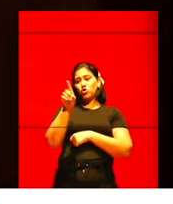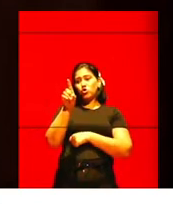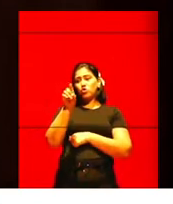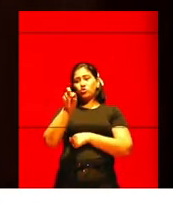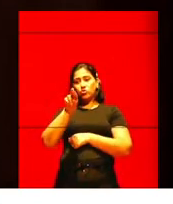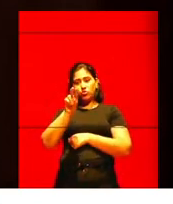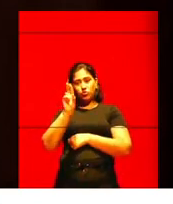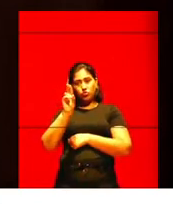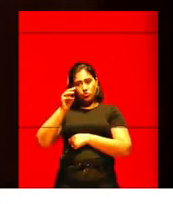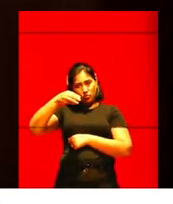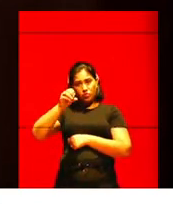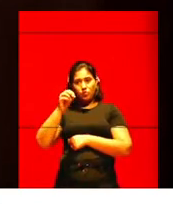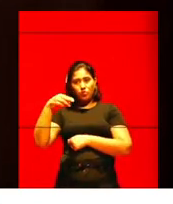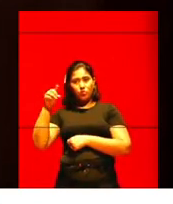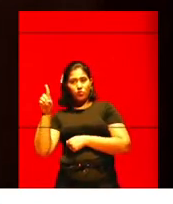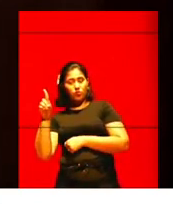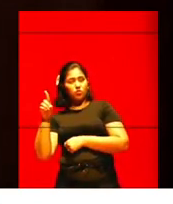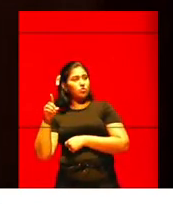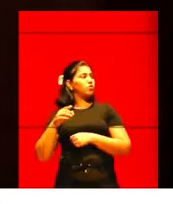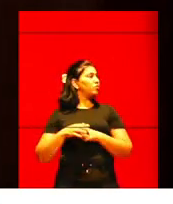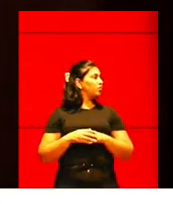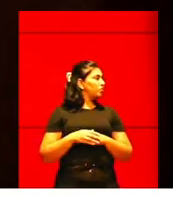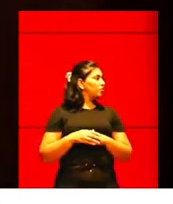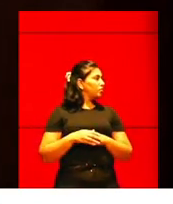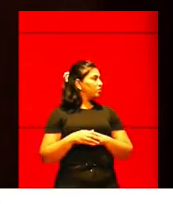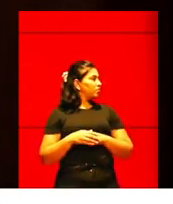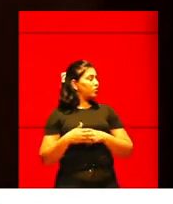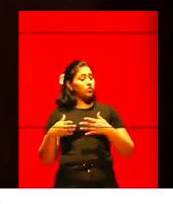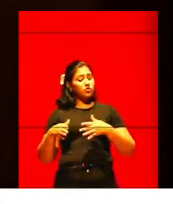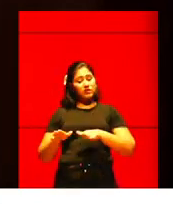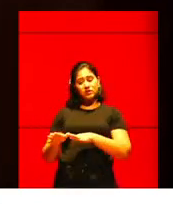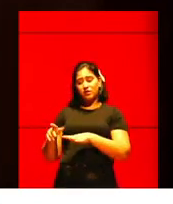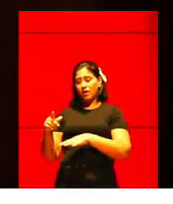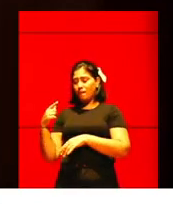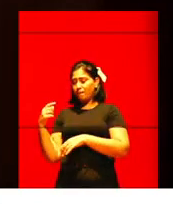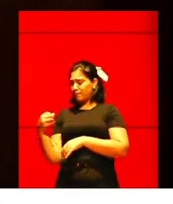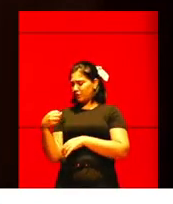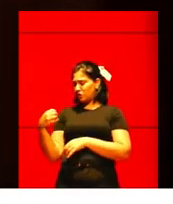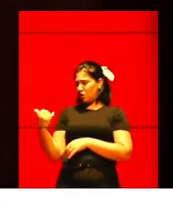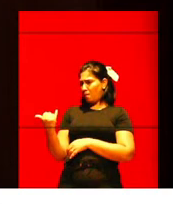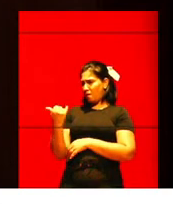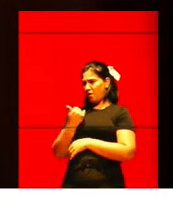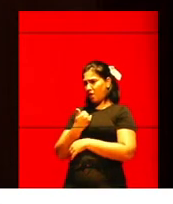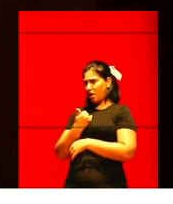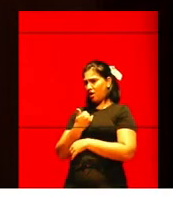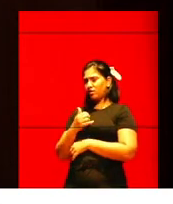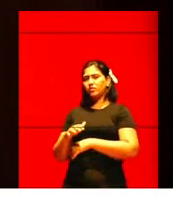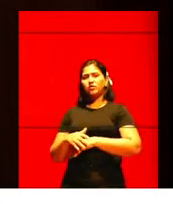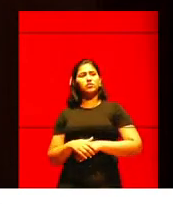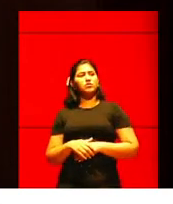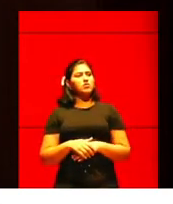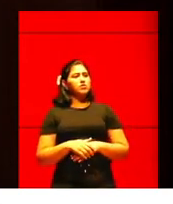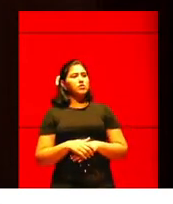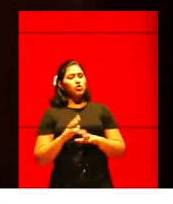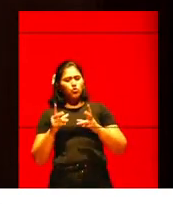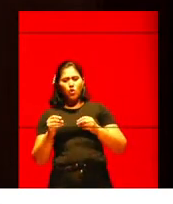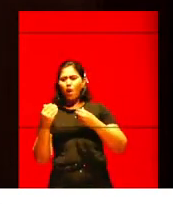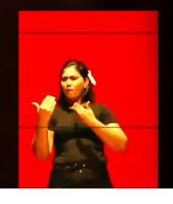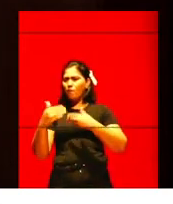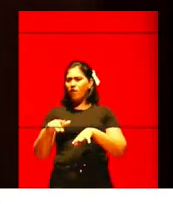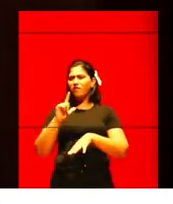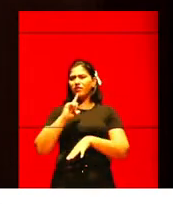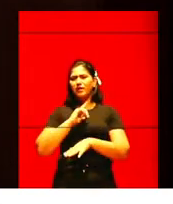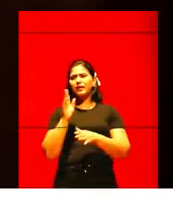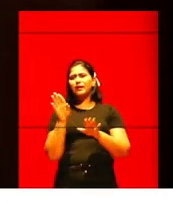Passos. Quando nasci, um anjo torto, desde que vivem a sombra, disse, vai, Carlos, ser ghost na vida. Toda prova tem uma questão do